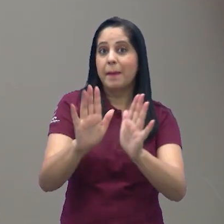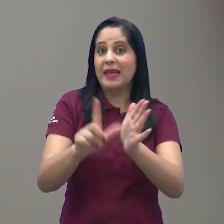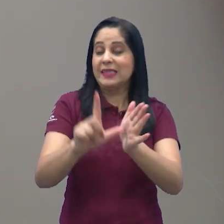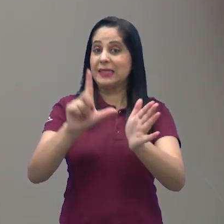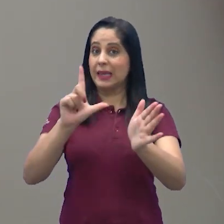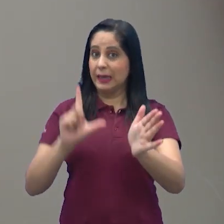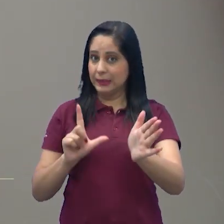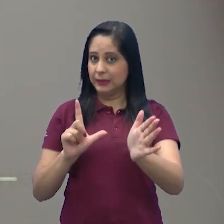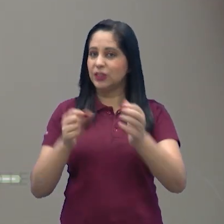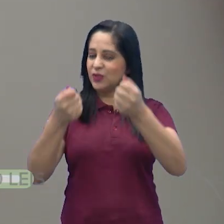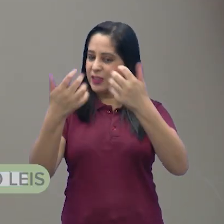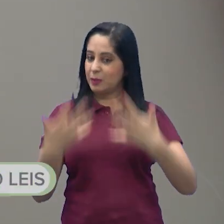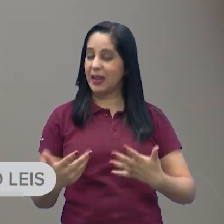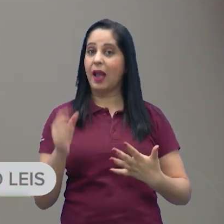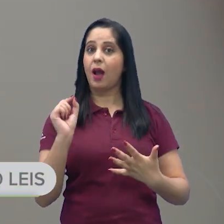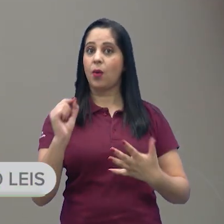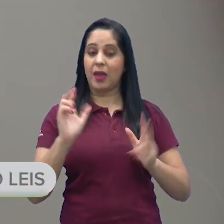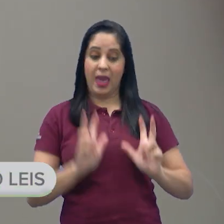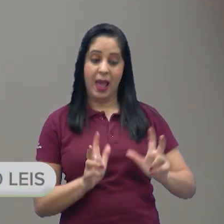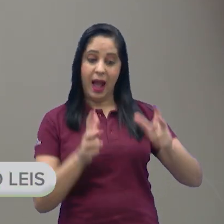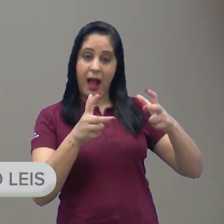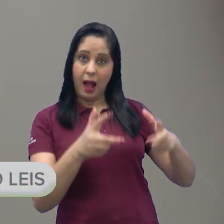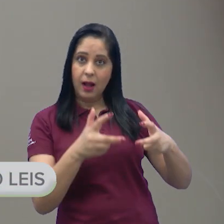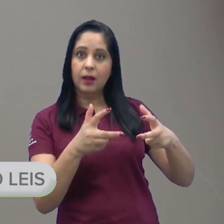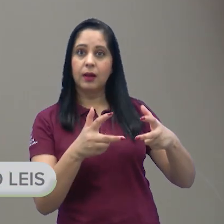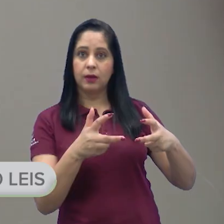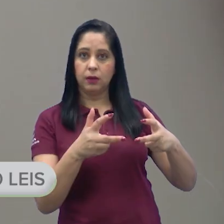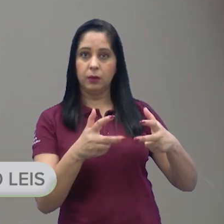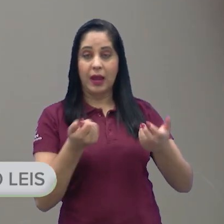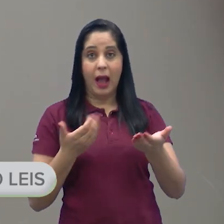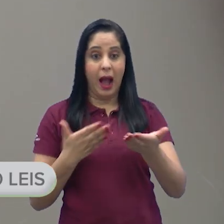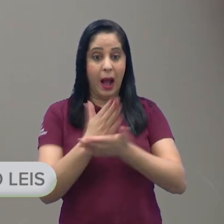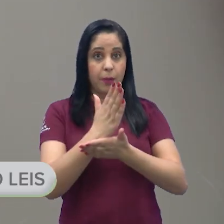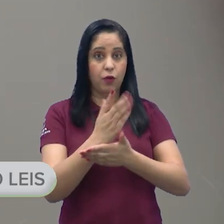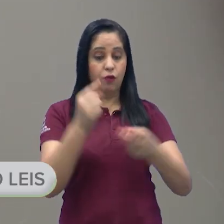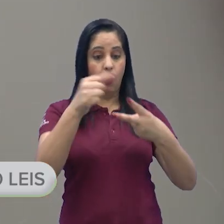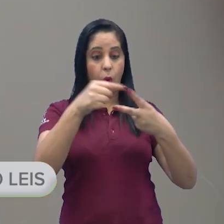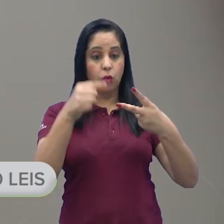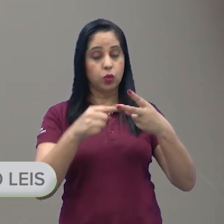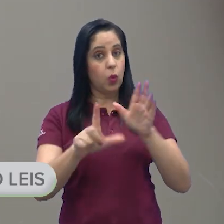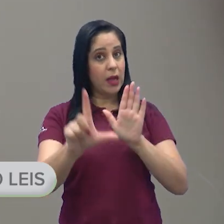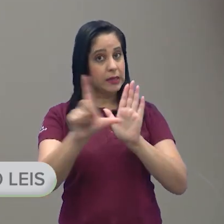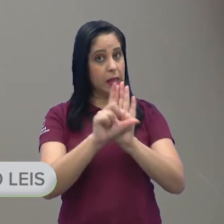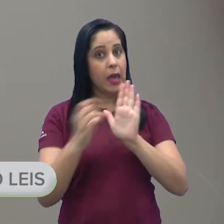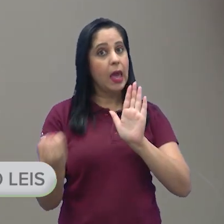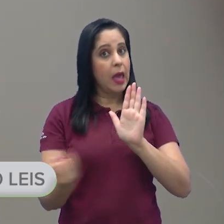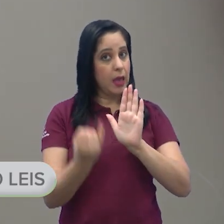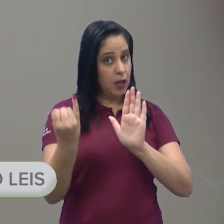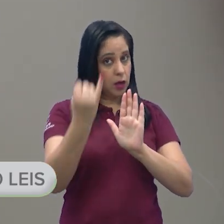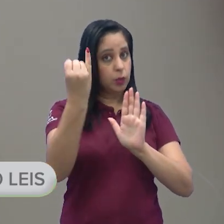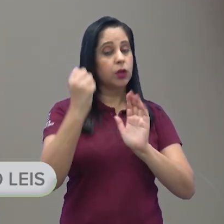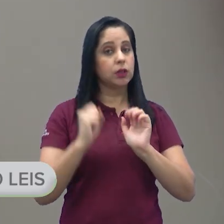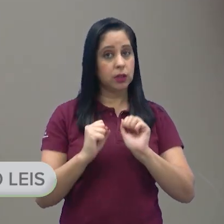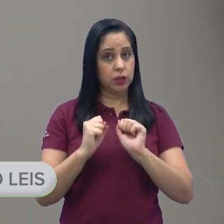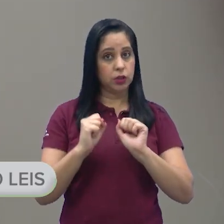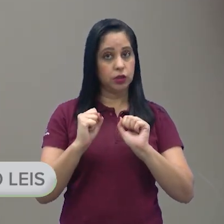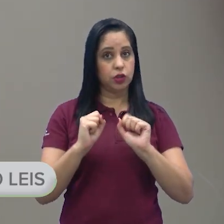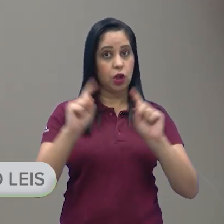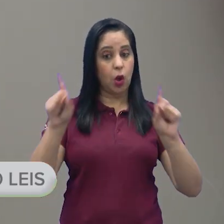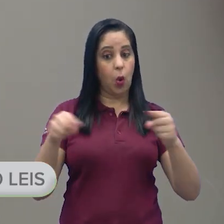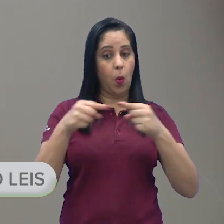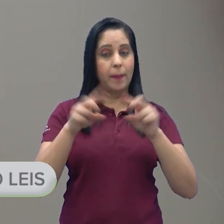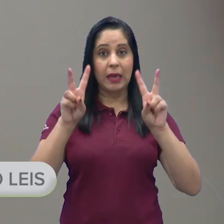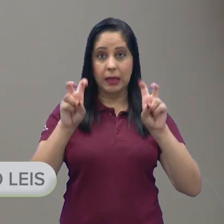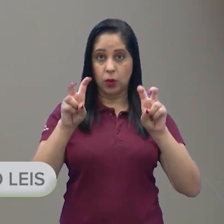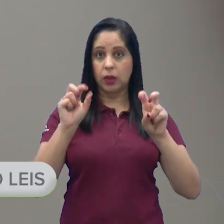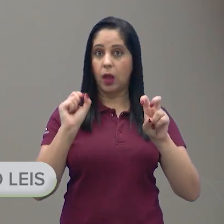Câmara Municipal de São José dos Campos aprovou 2 leis importantes sobre esse tema. Uma autoriza a